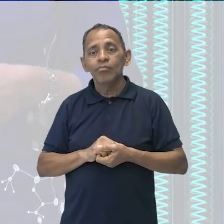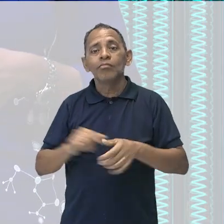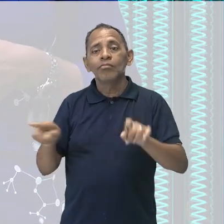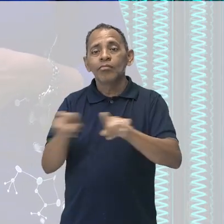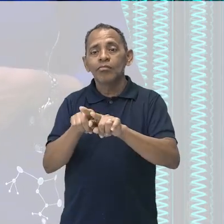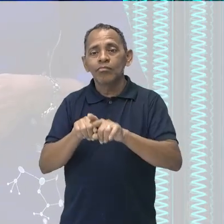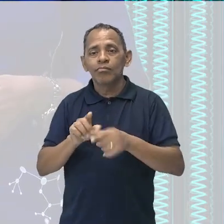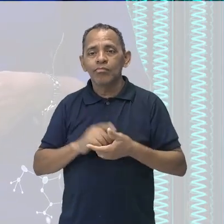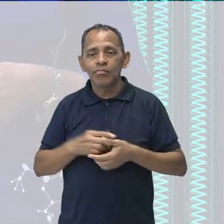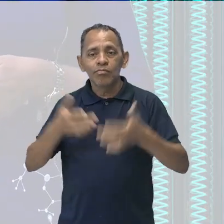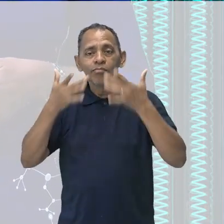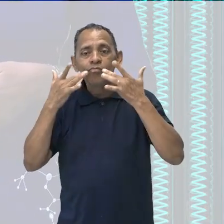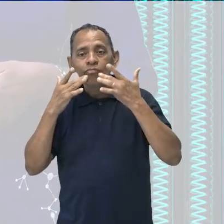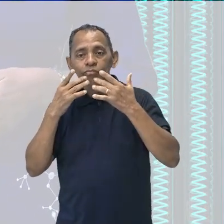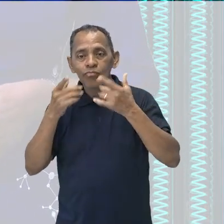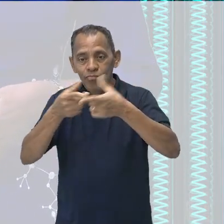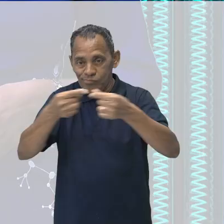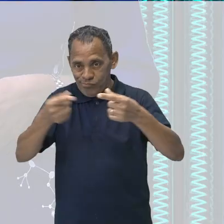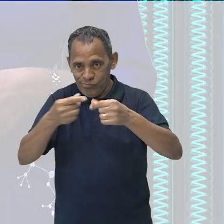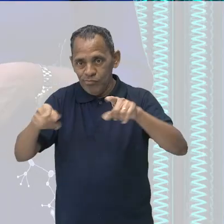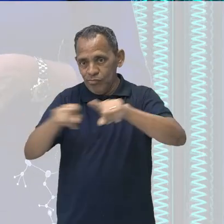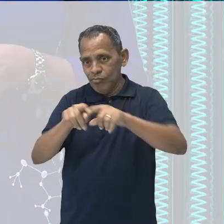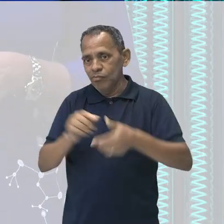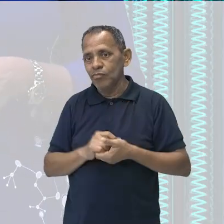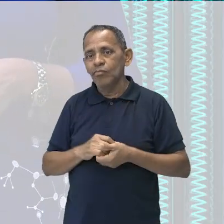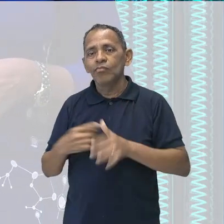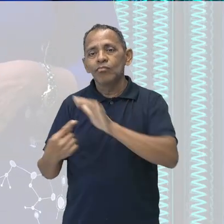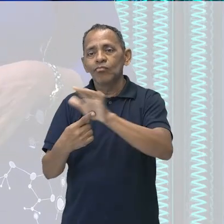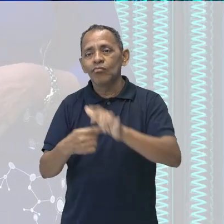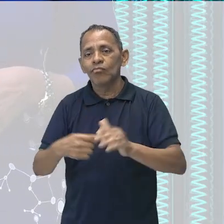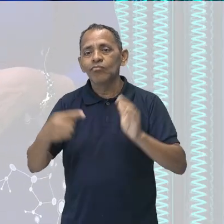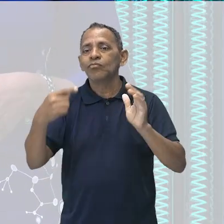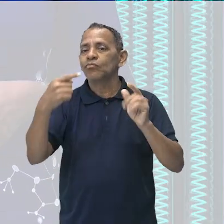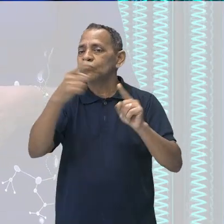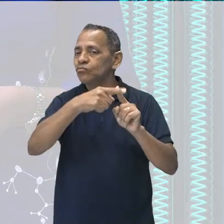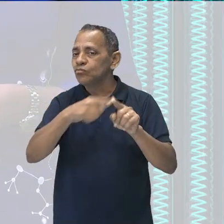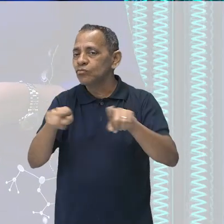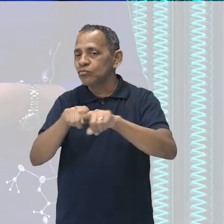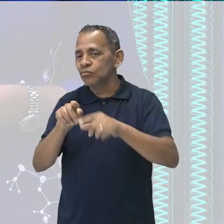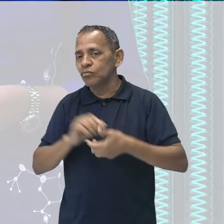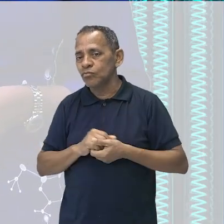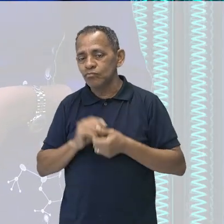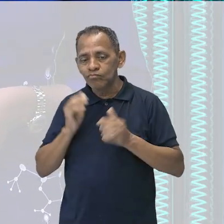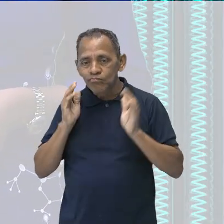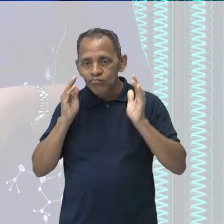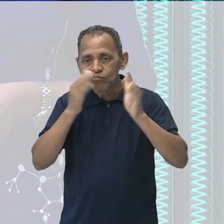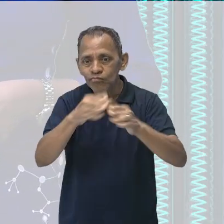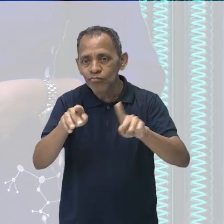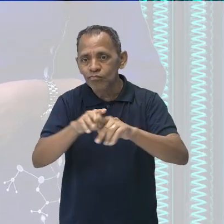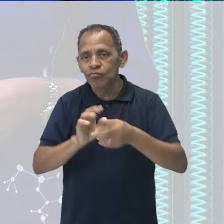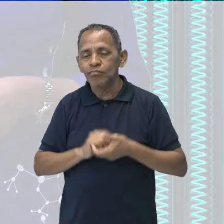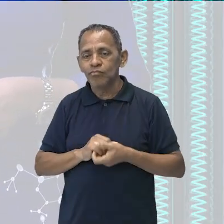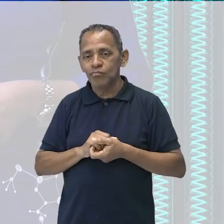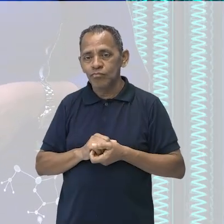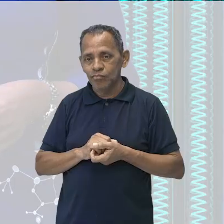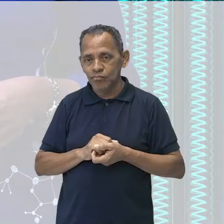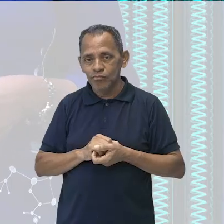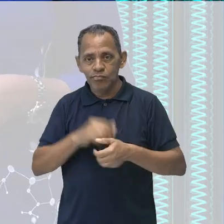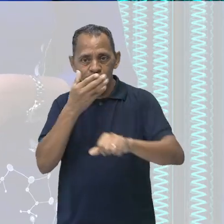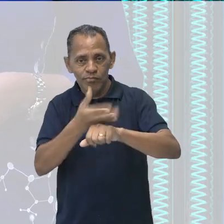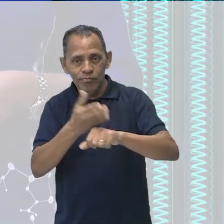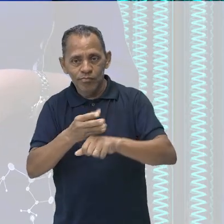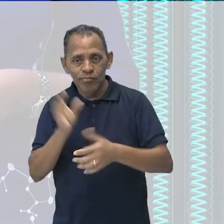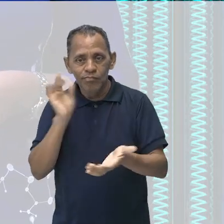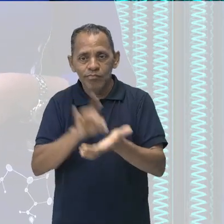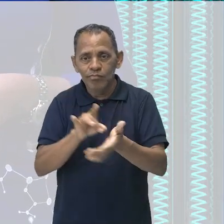Temos também o teatro japonês, que inclui o nó, um estilo altamente estilizado que enfatiza a